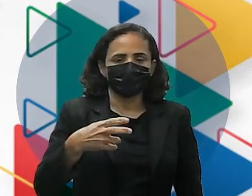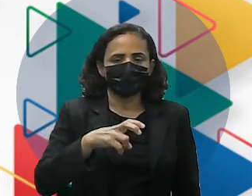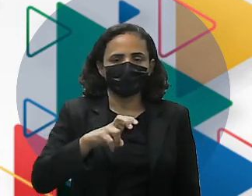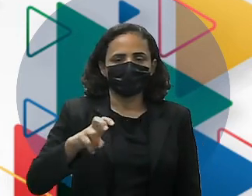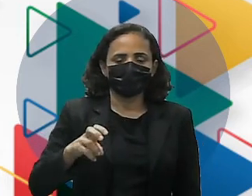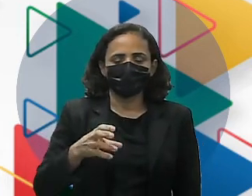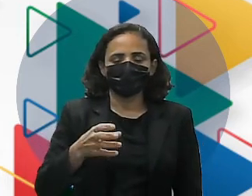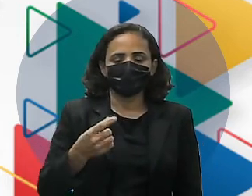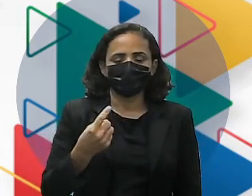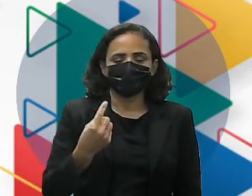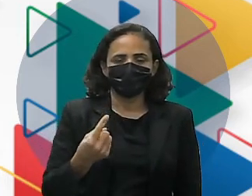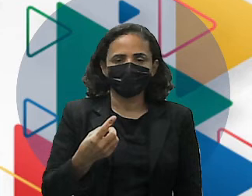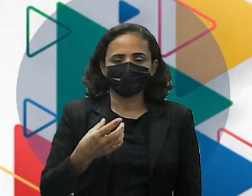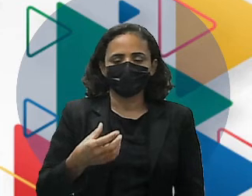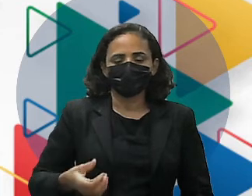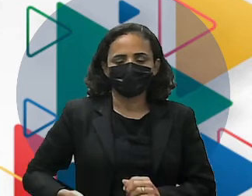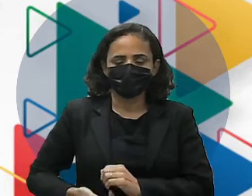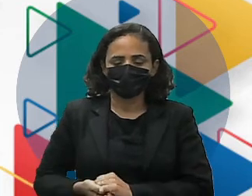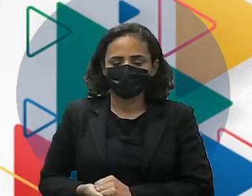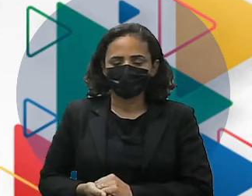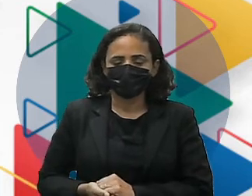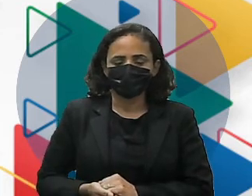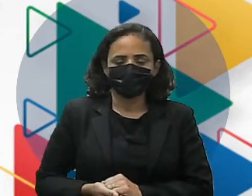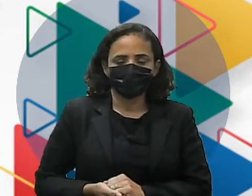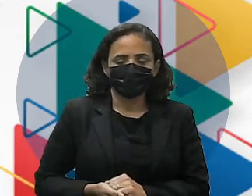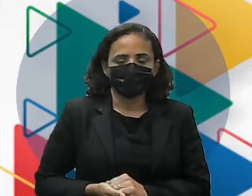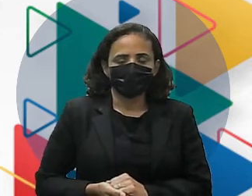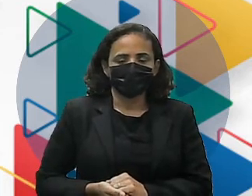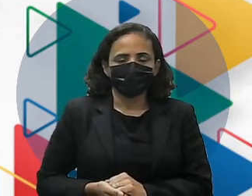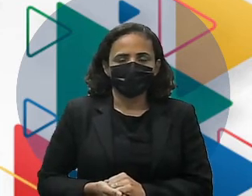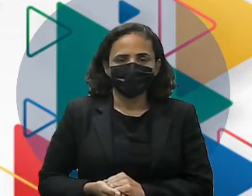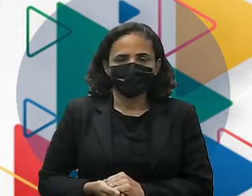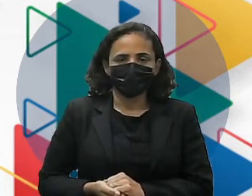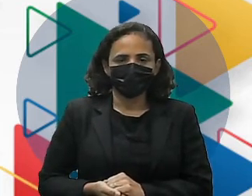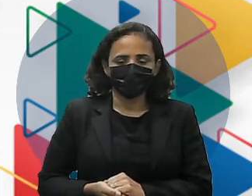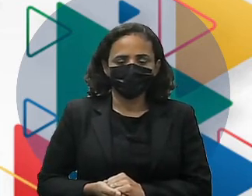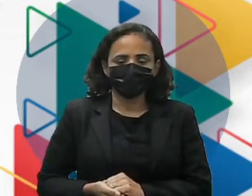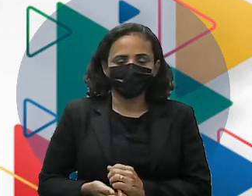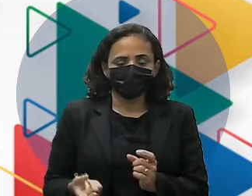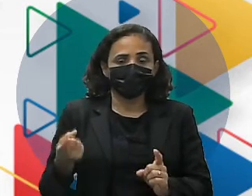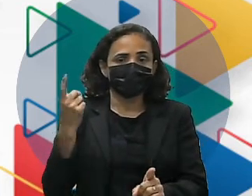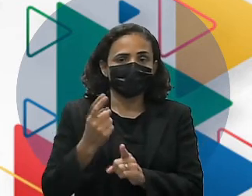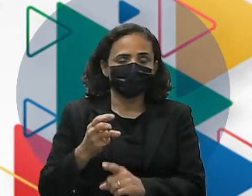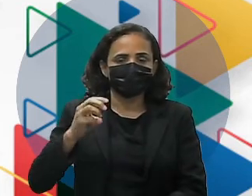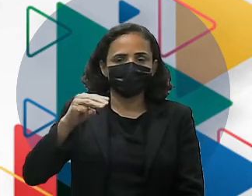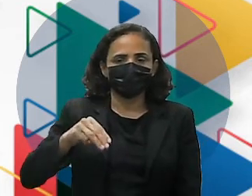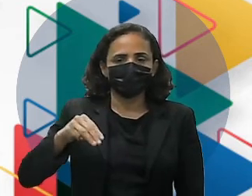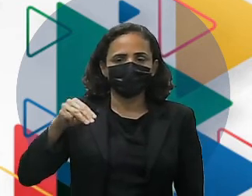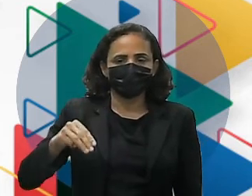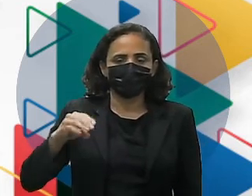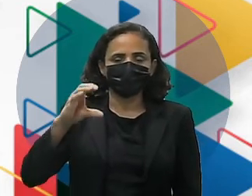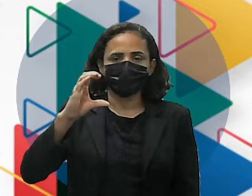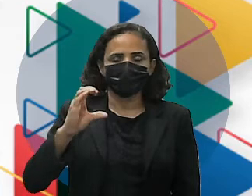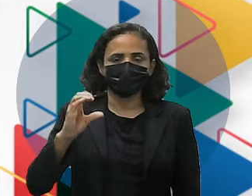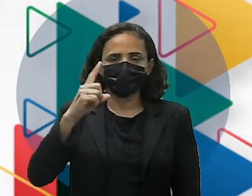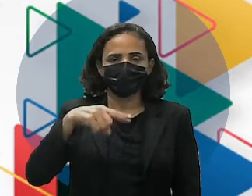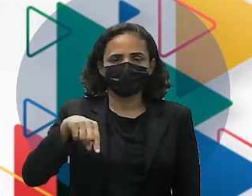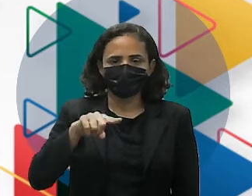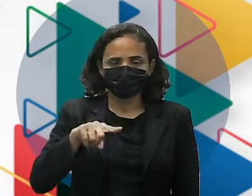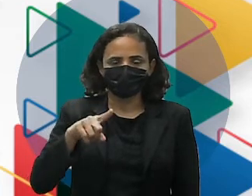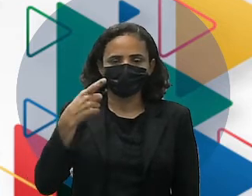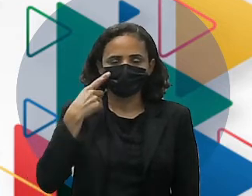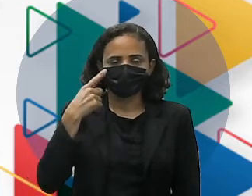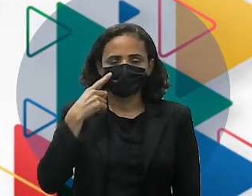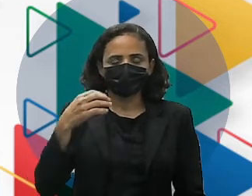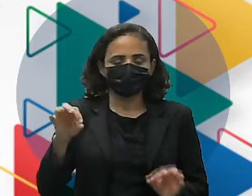o 1 e o 1 para tentar encontrar esses fatores que trarão para mim